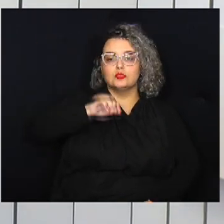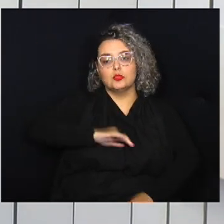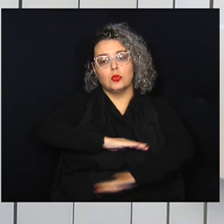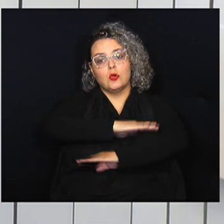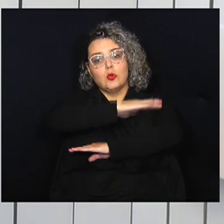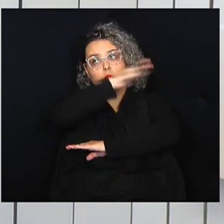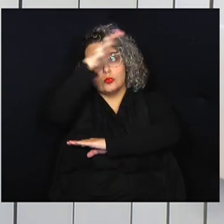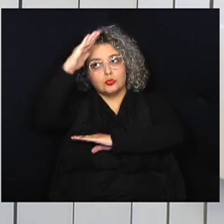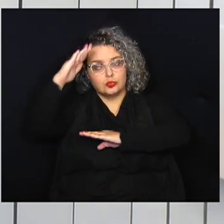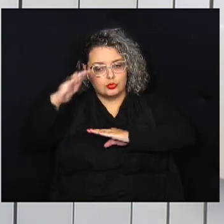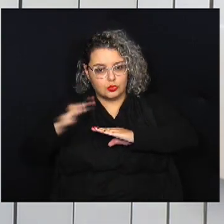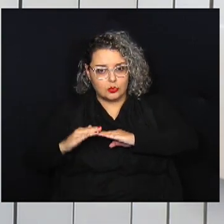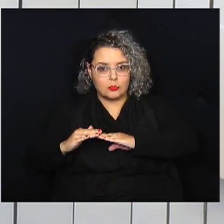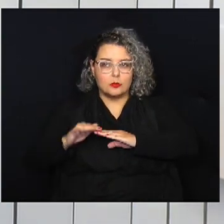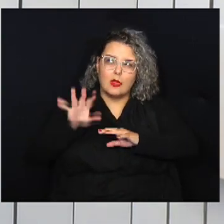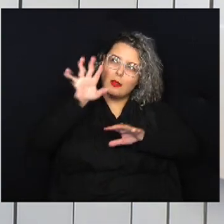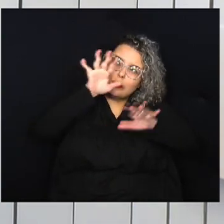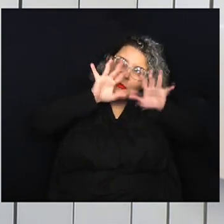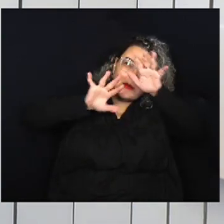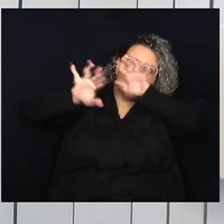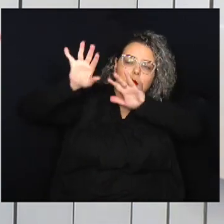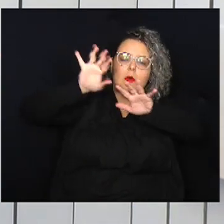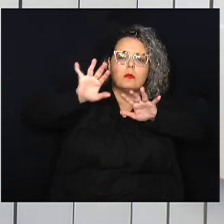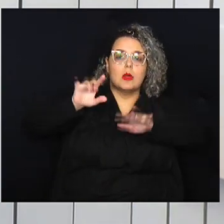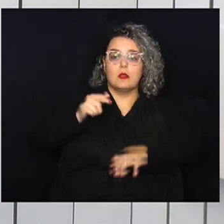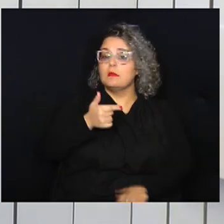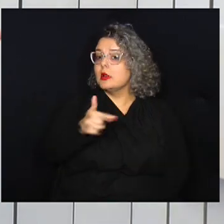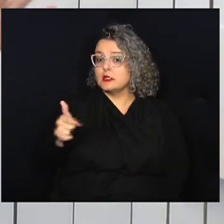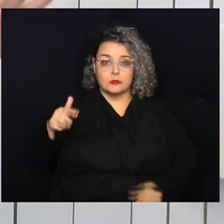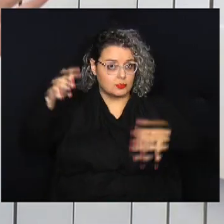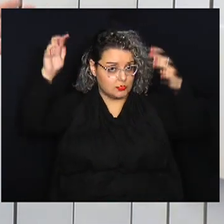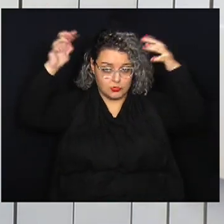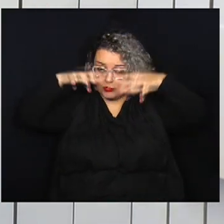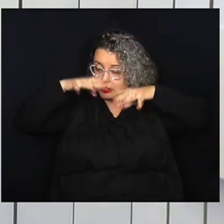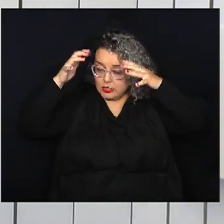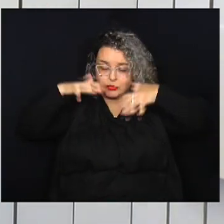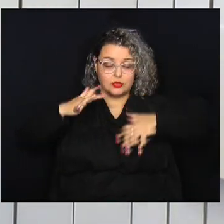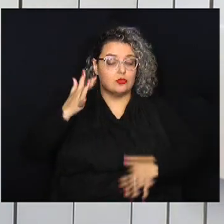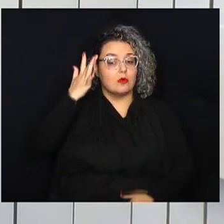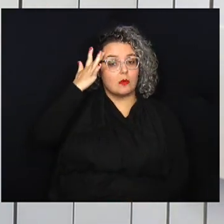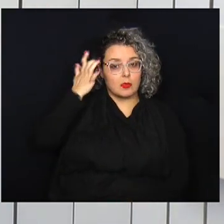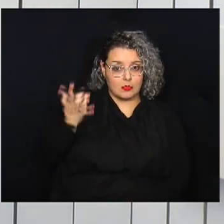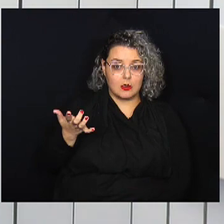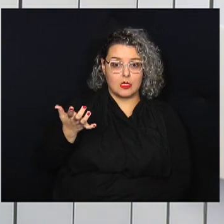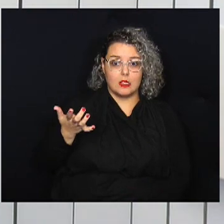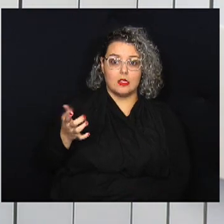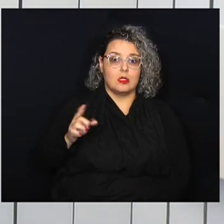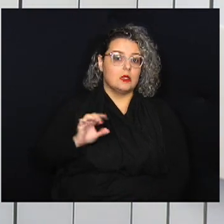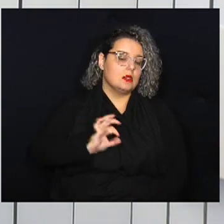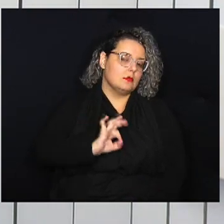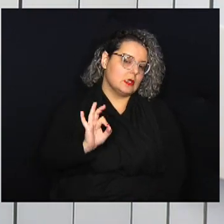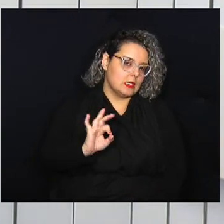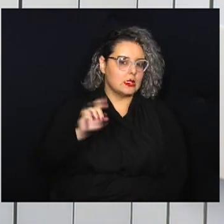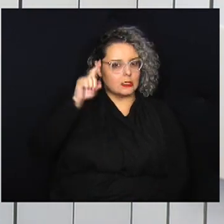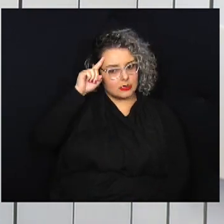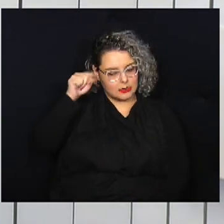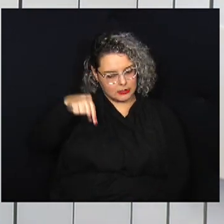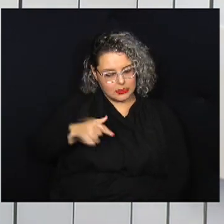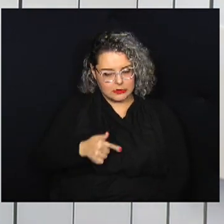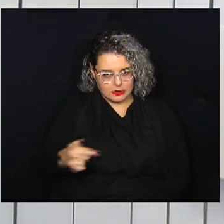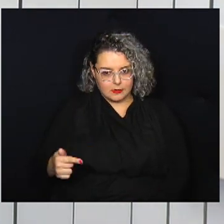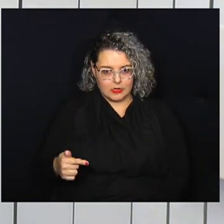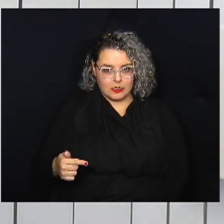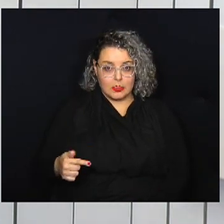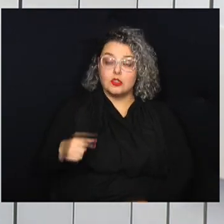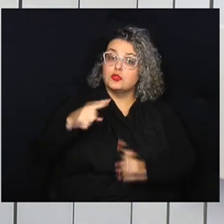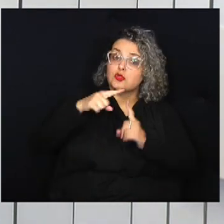todo o dia, entre algumas nuvens, mas não tem previsão de chuva para amanhã e nem para nenhum dia desta semana.